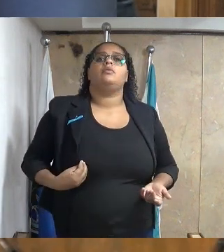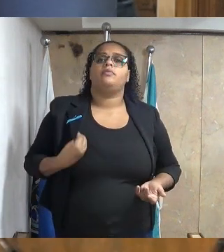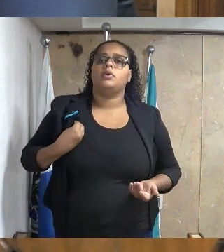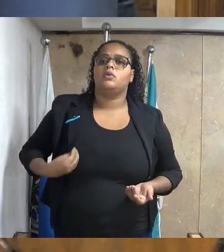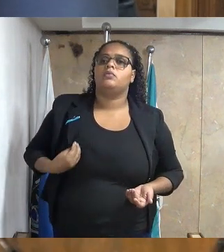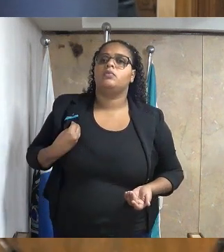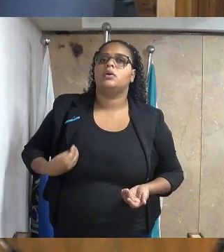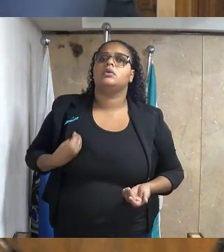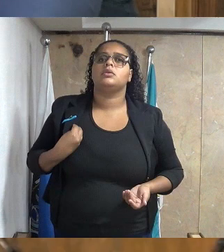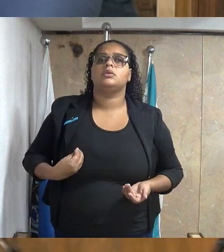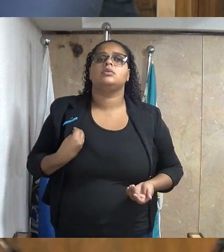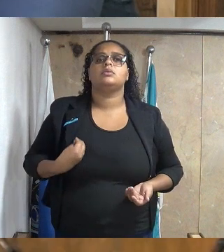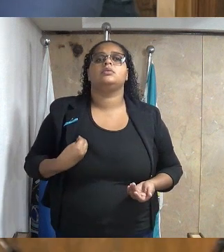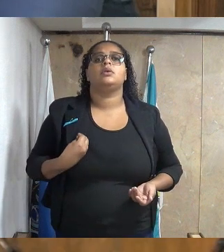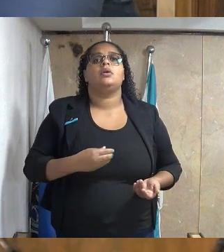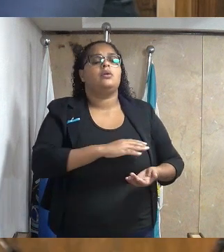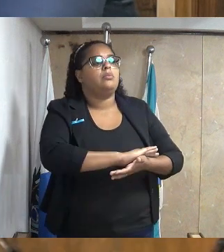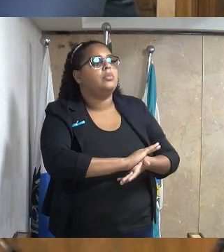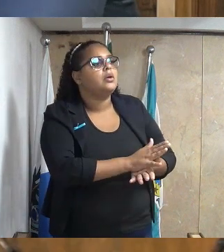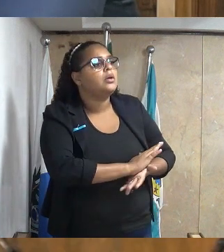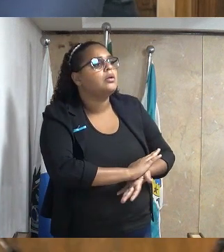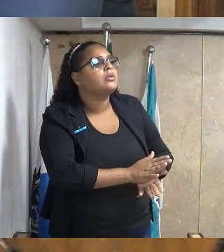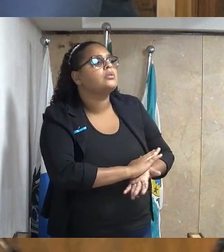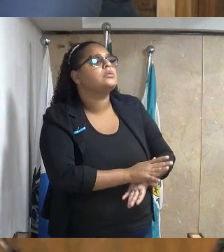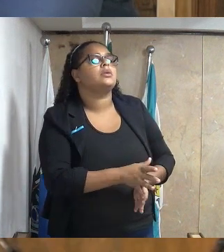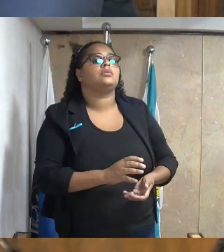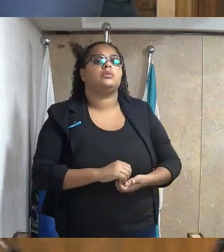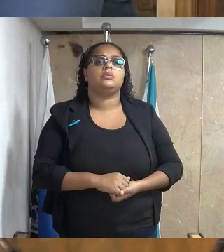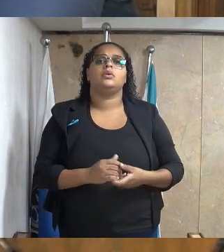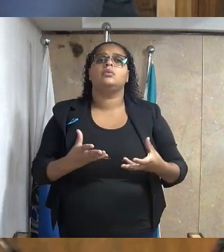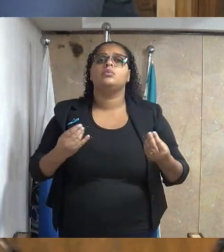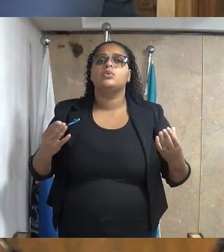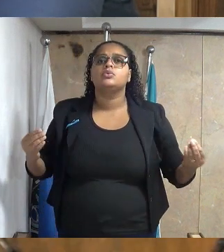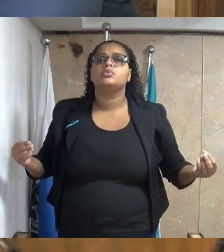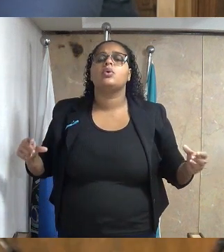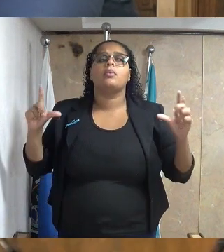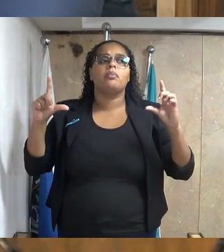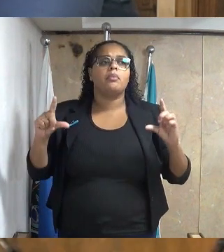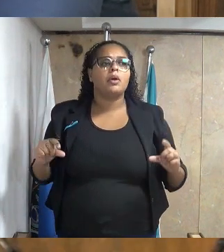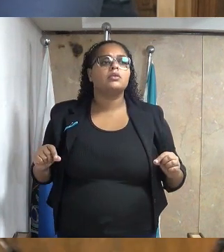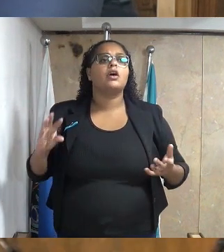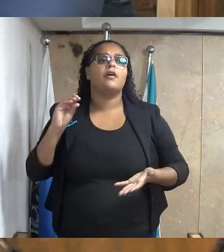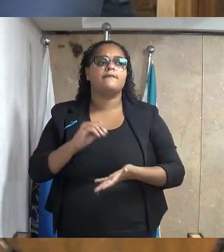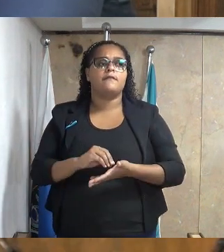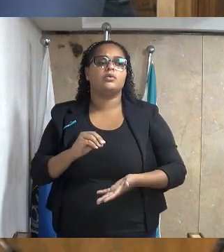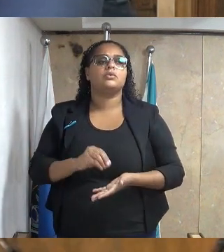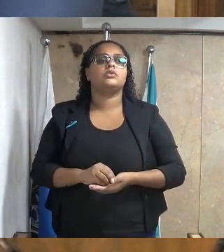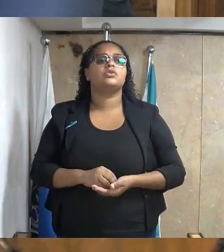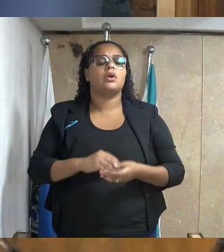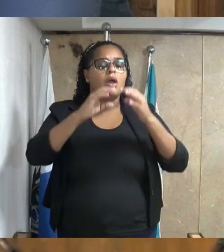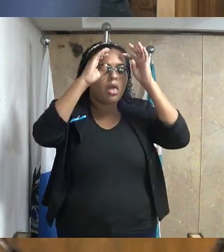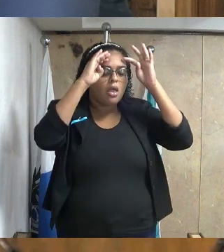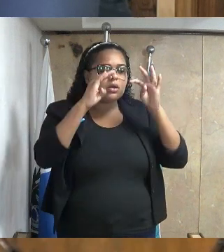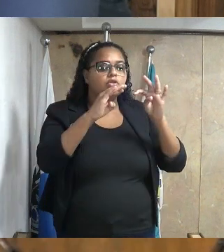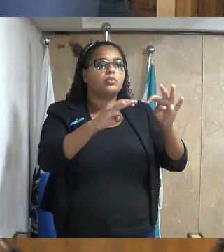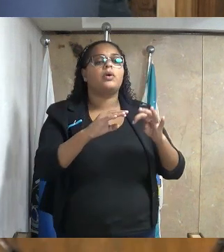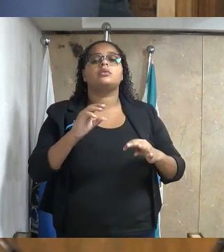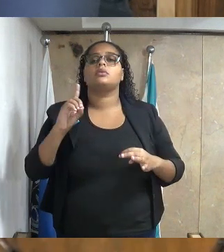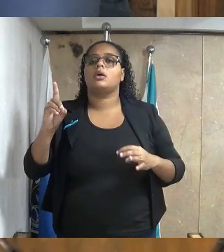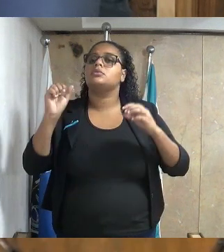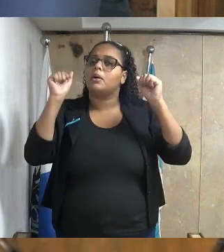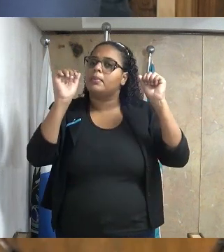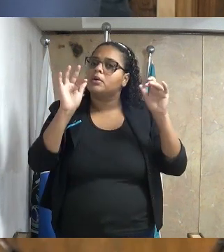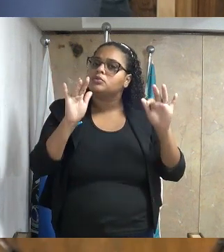com certas discriminações, com preconceito, e muito menos ainda com a falta de respeito. Então, que Deus te